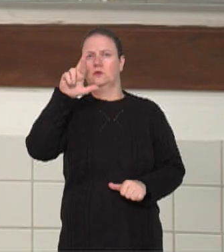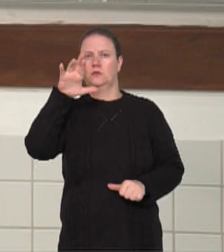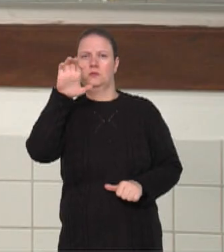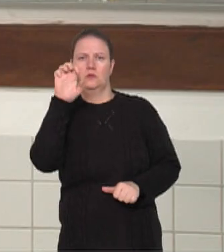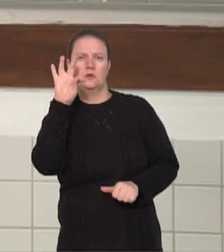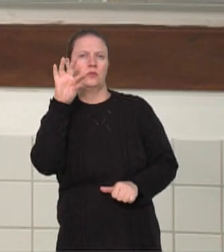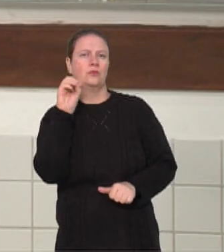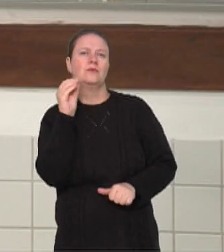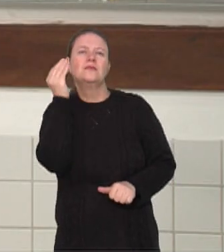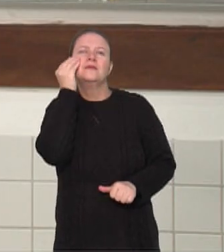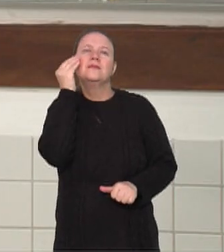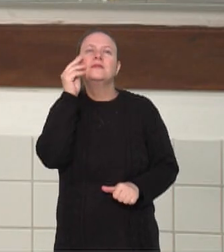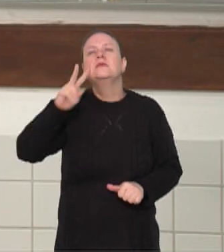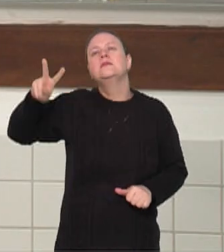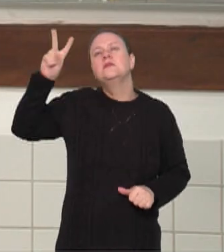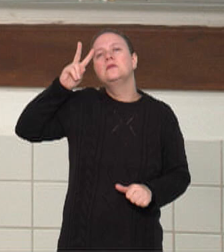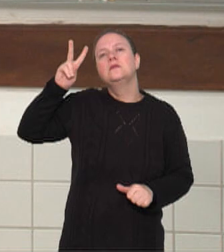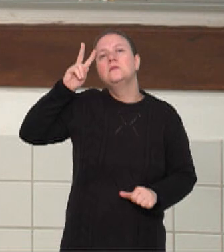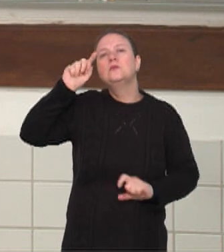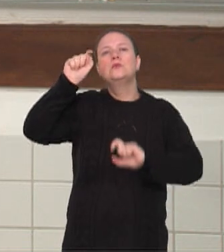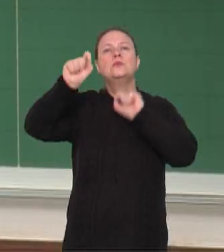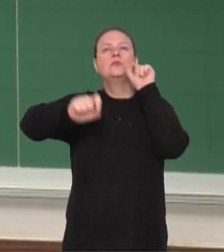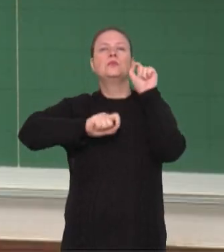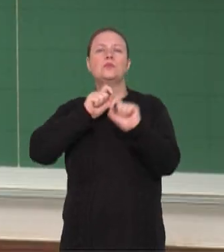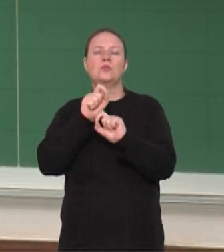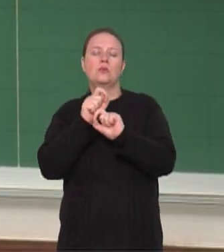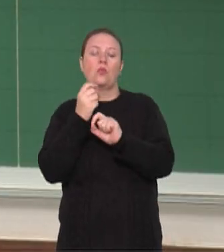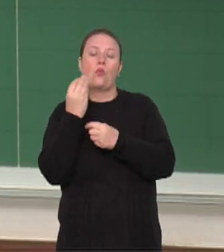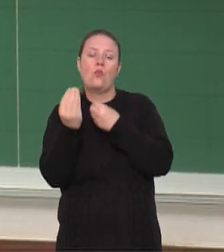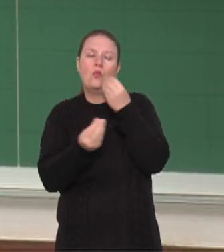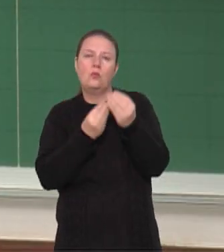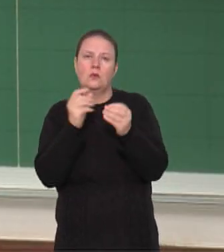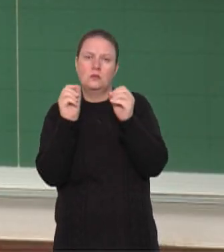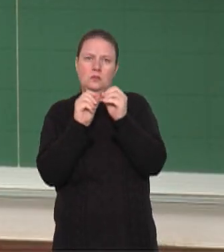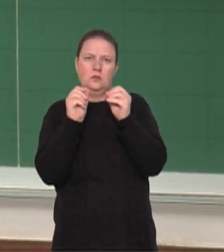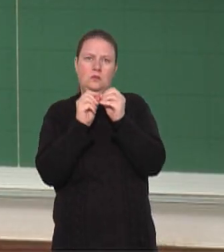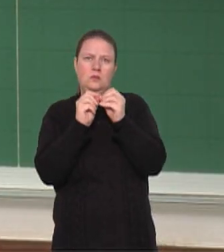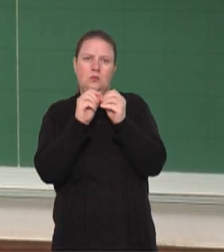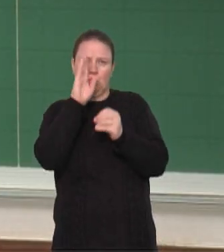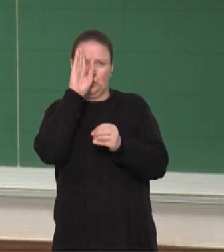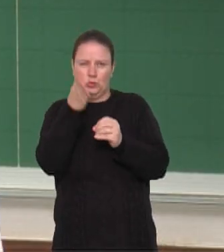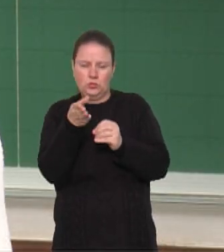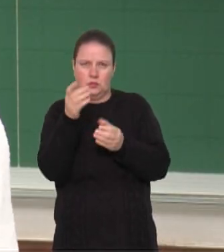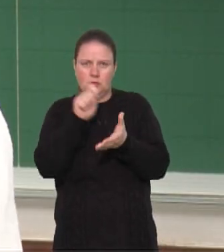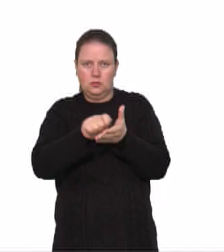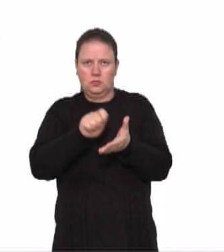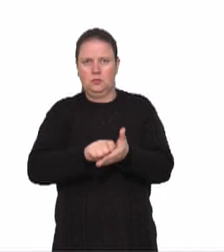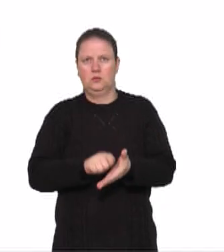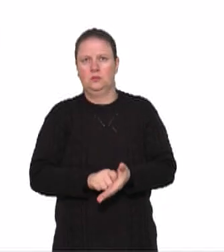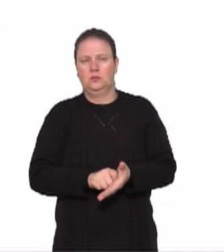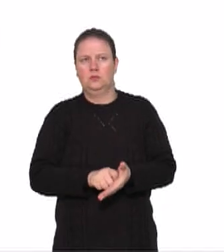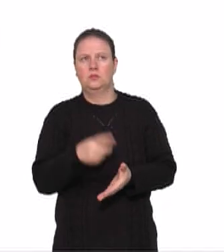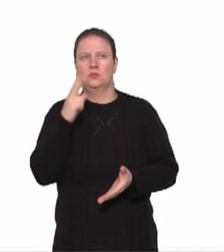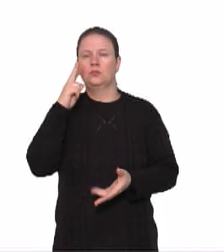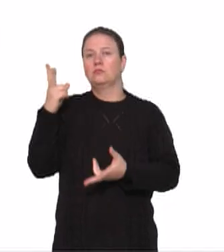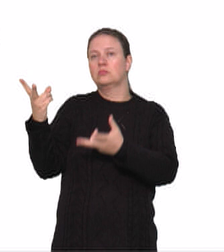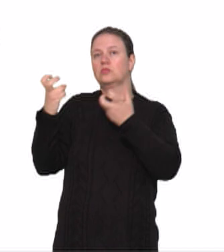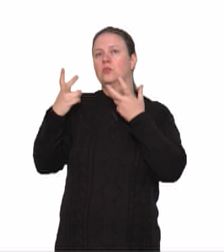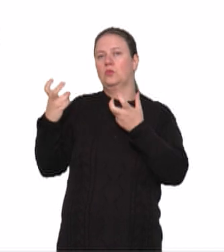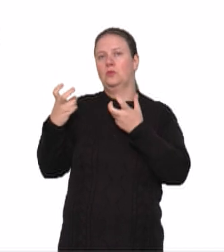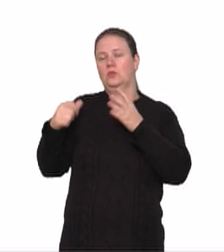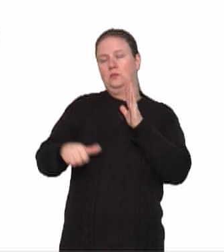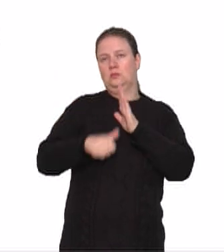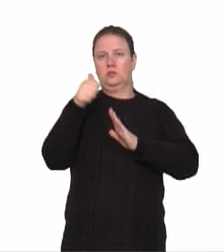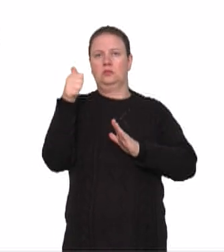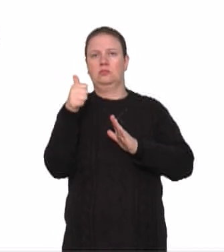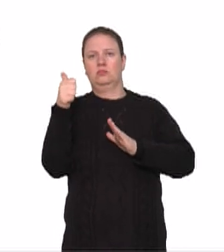ali do que é um discurso direto e como que eu passo o discurso direto para o discurso indireto. Vejam lá, no primeiro fragmento